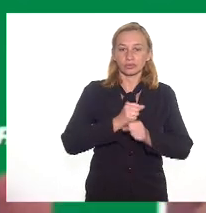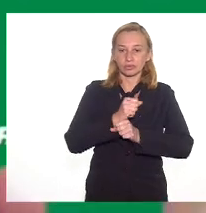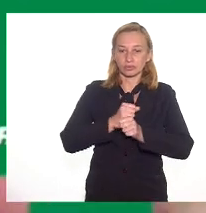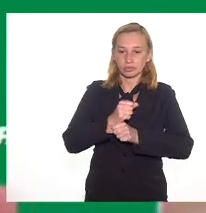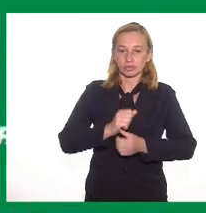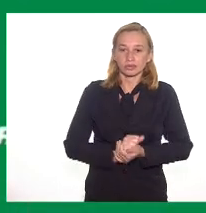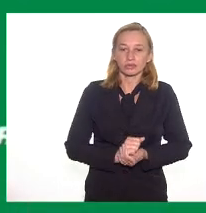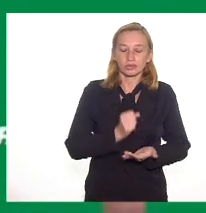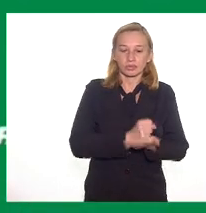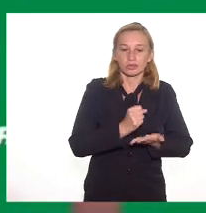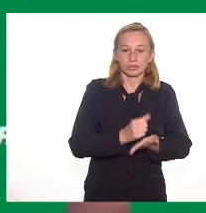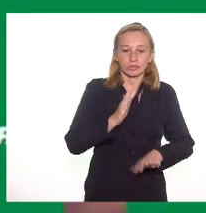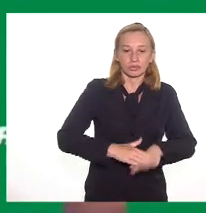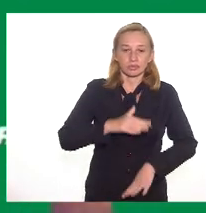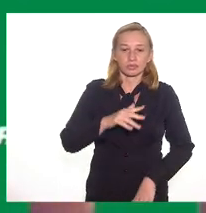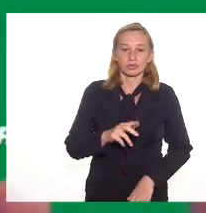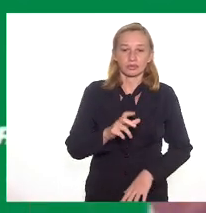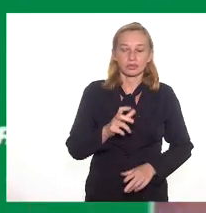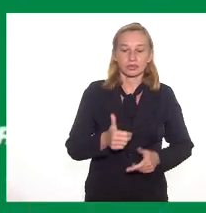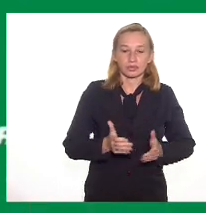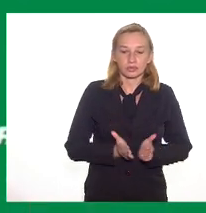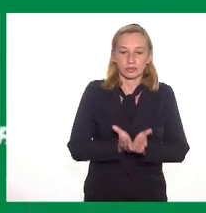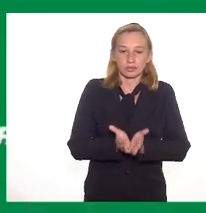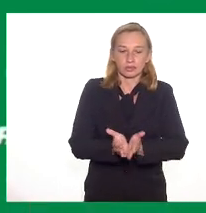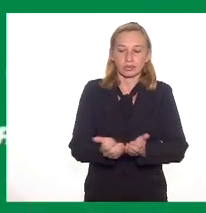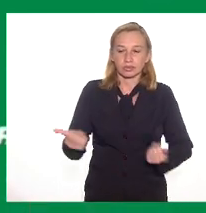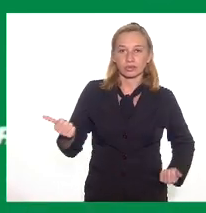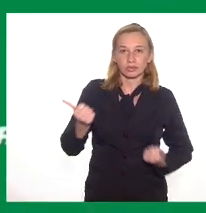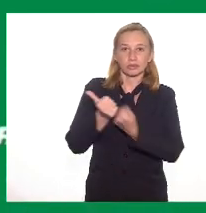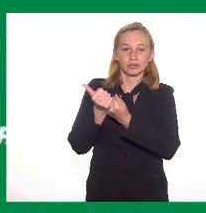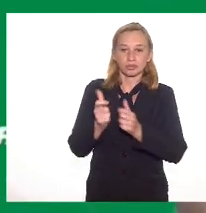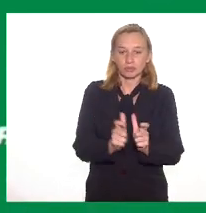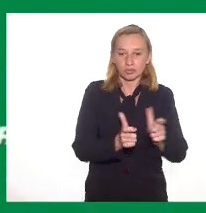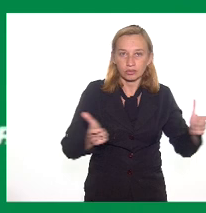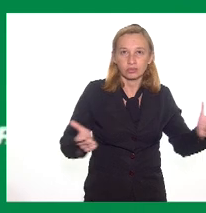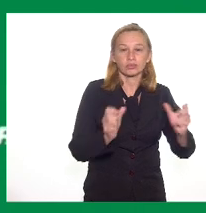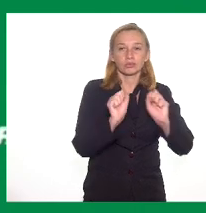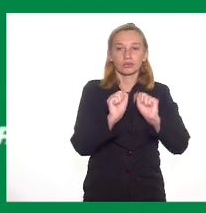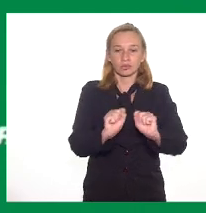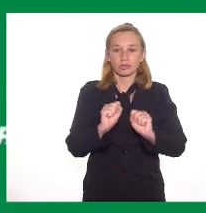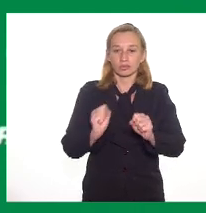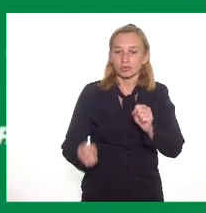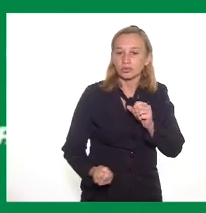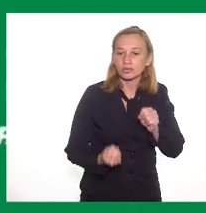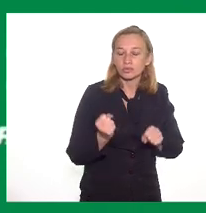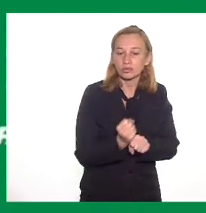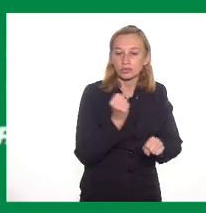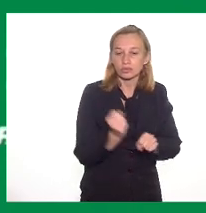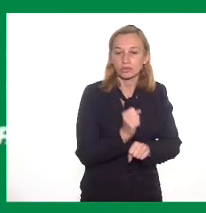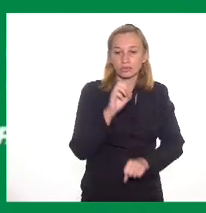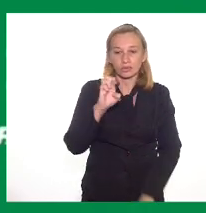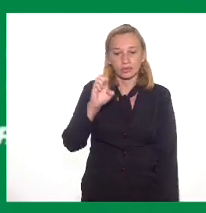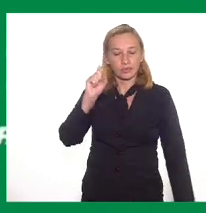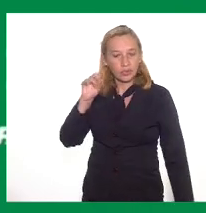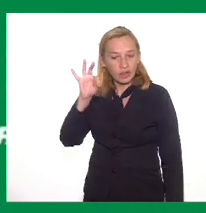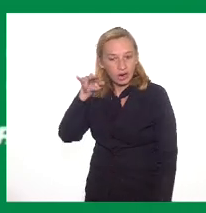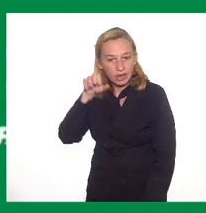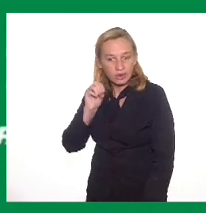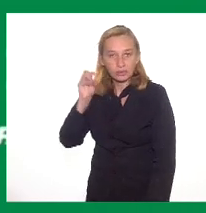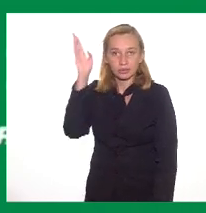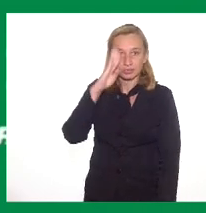contratando mais de 120 embarcações de apoio de grande porte, que foram construídas em estaleiros brasileiros, né, aquecendo o